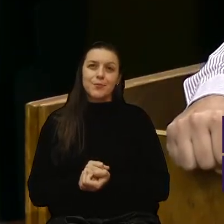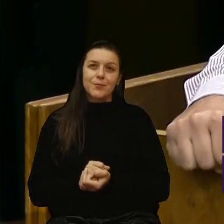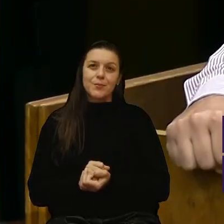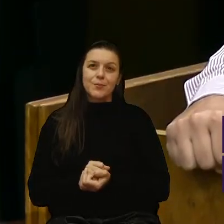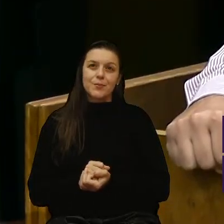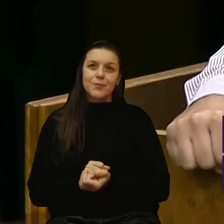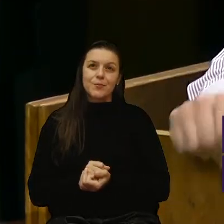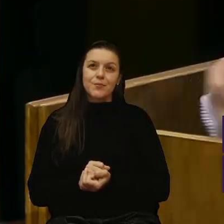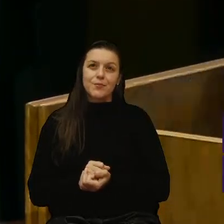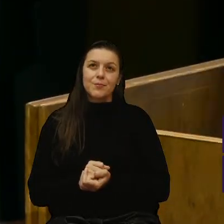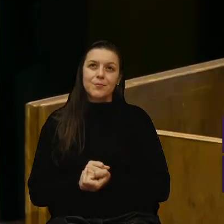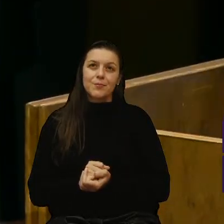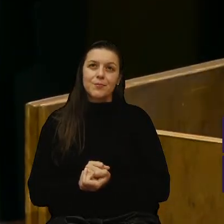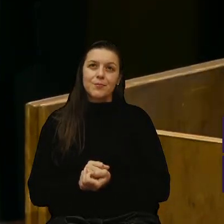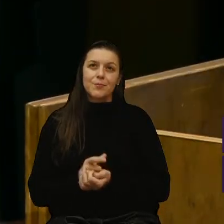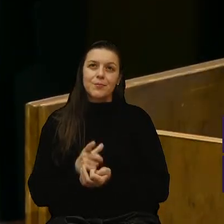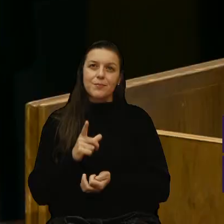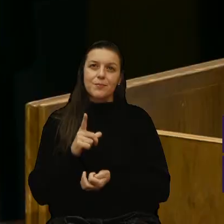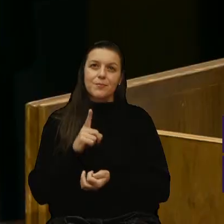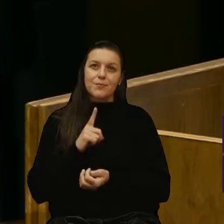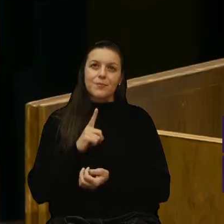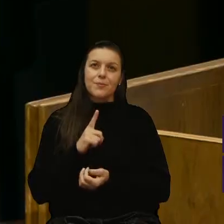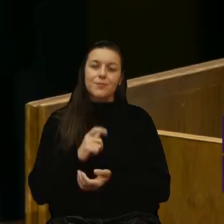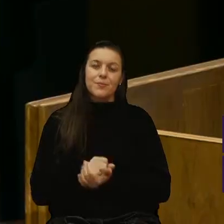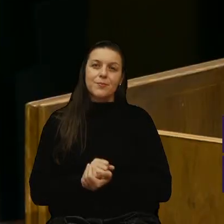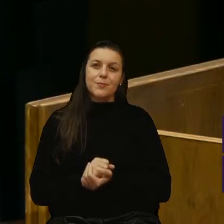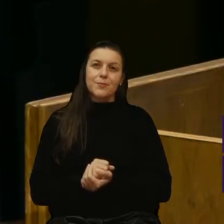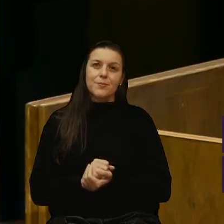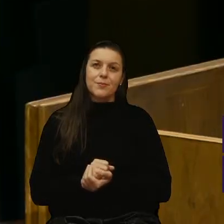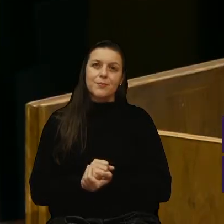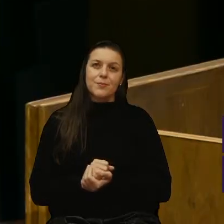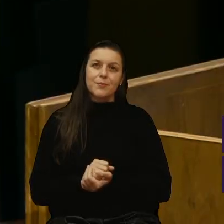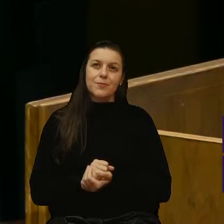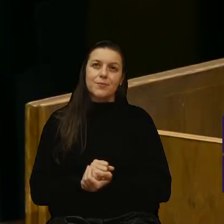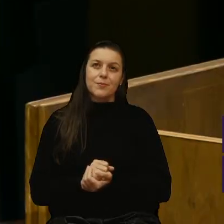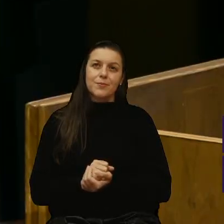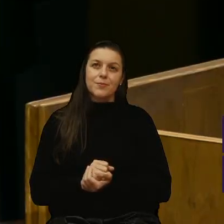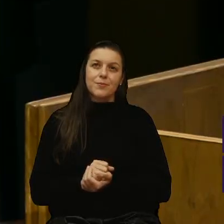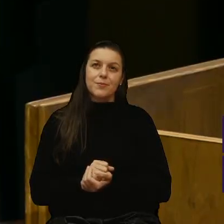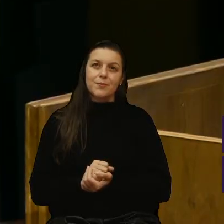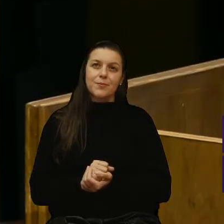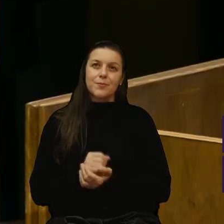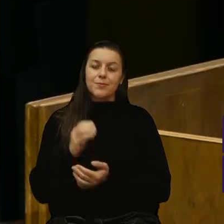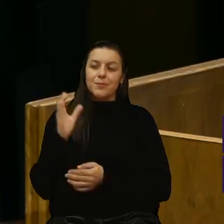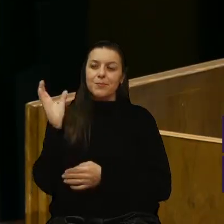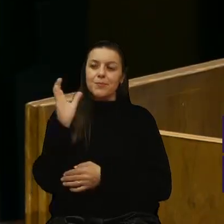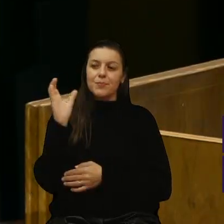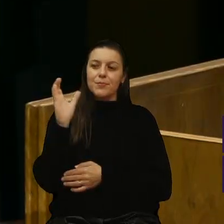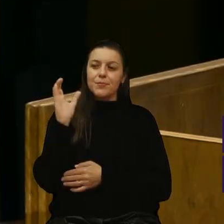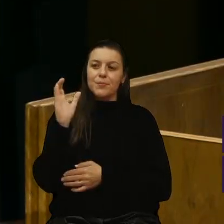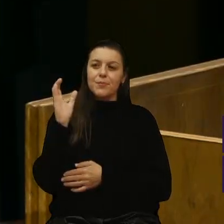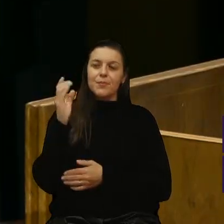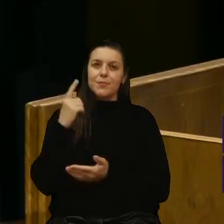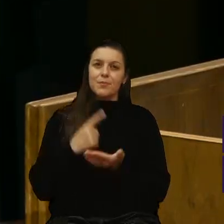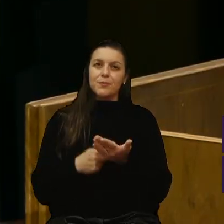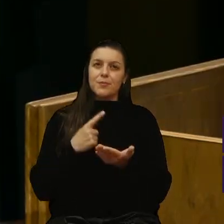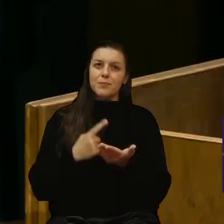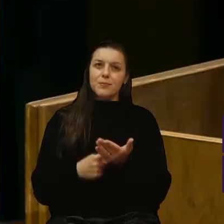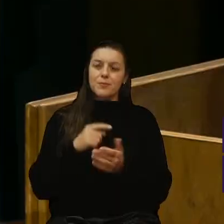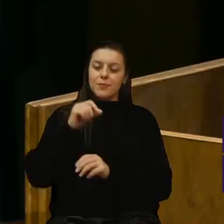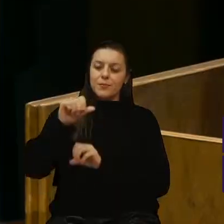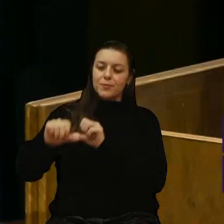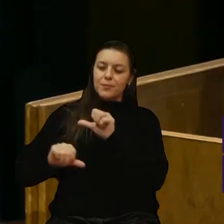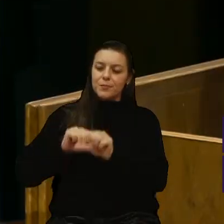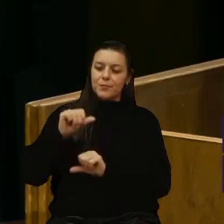que tem, e aqui parafraseio, me chamou a atenção essa categoria de ciência comprometida com a